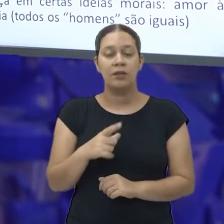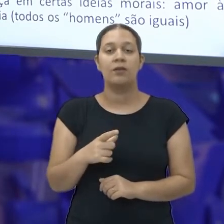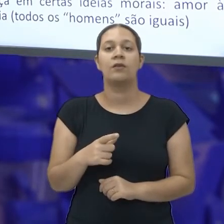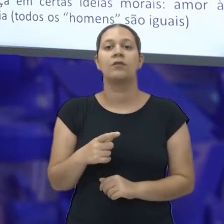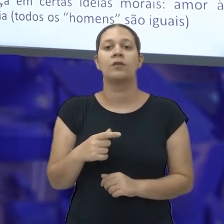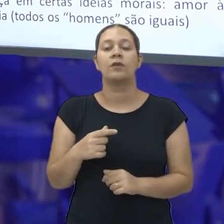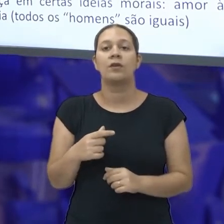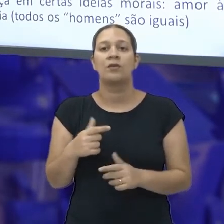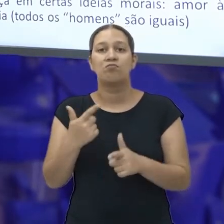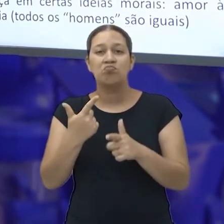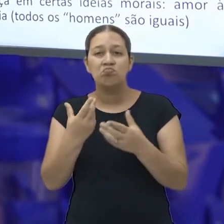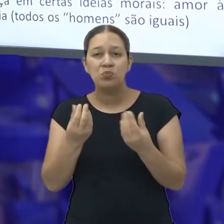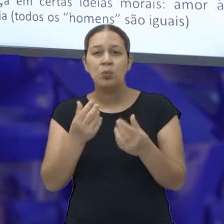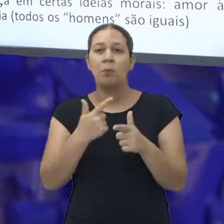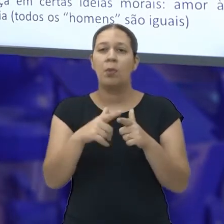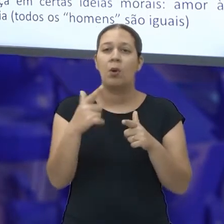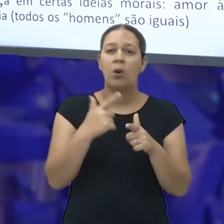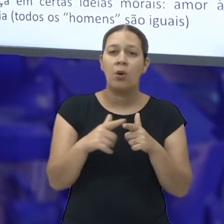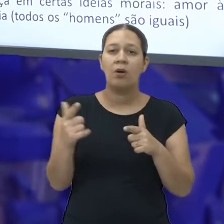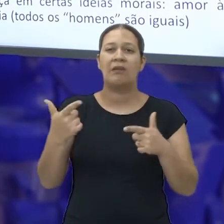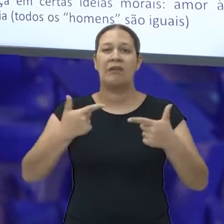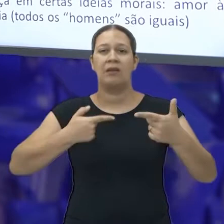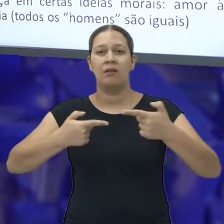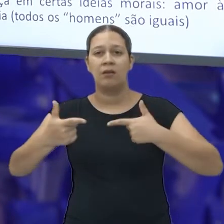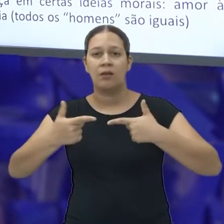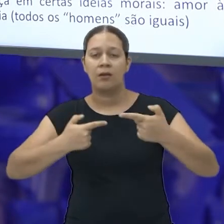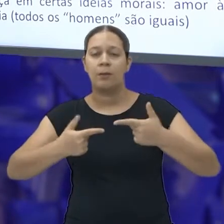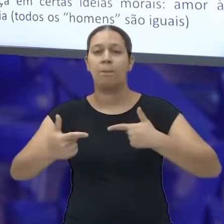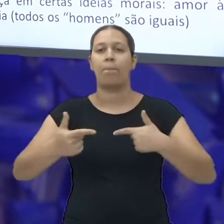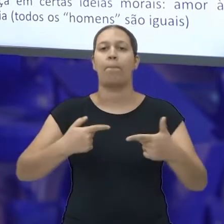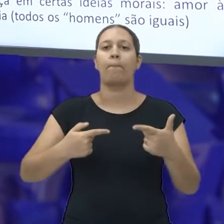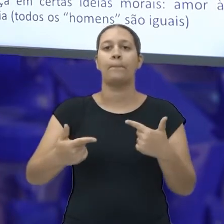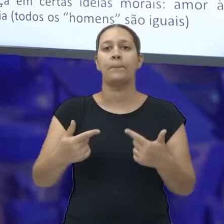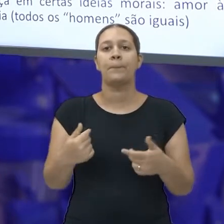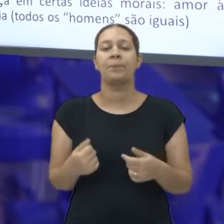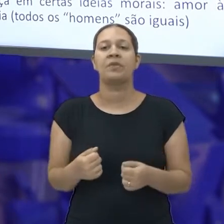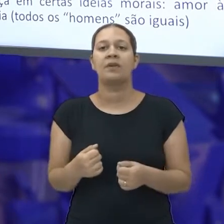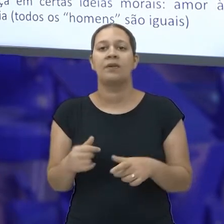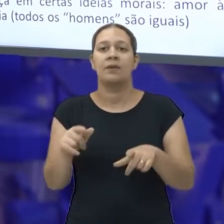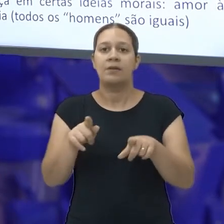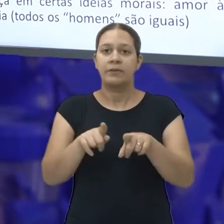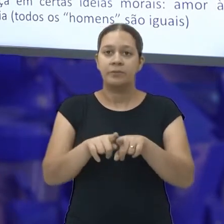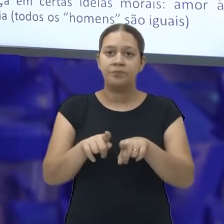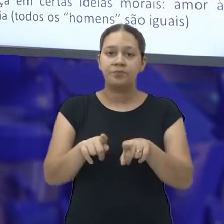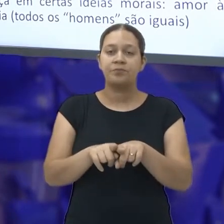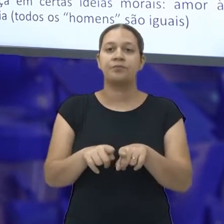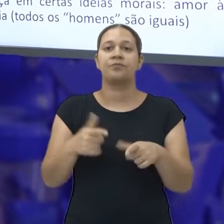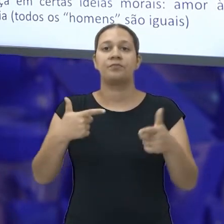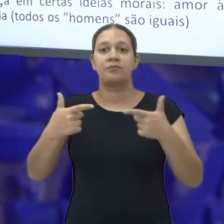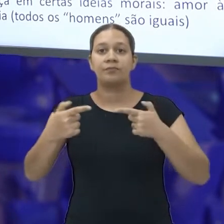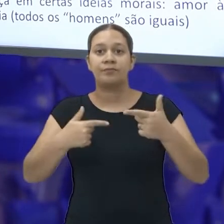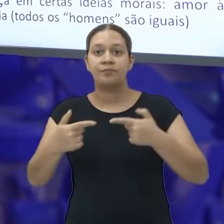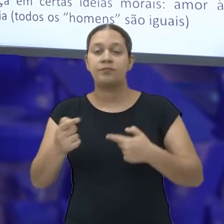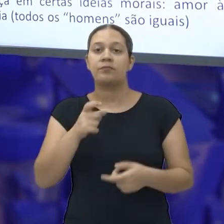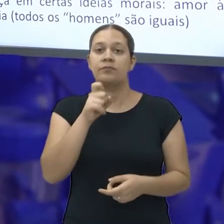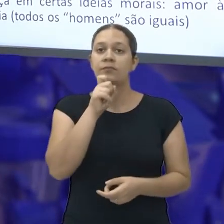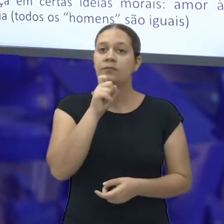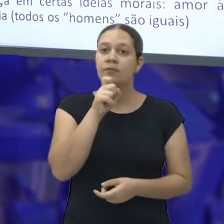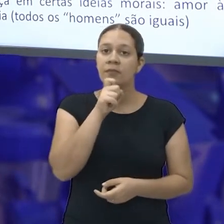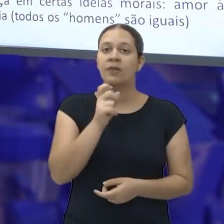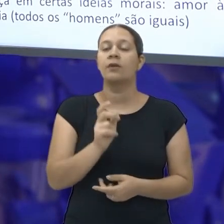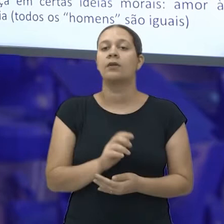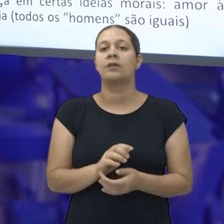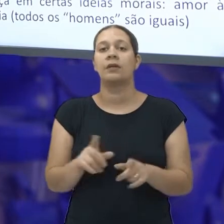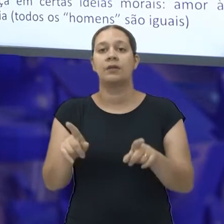diversos problemas, trouxe guerras, trouxe a bipolarização da Guerra Fria, né? Mas